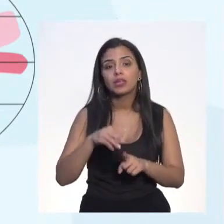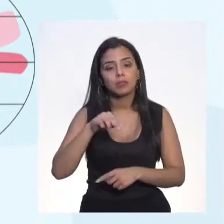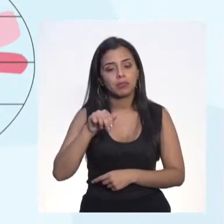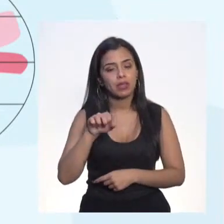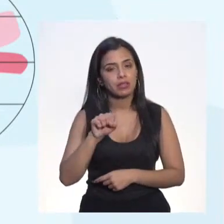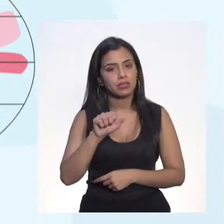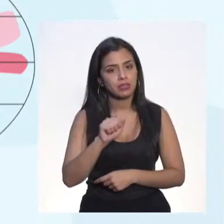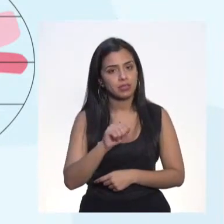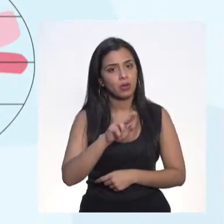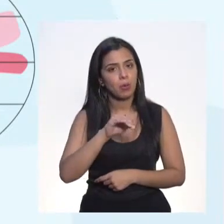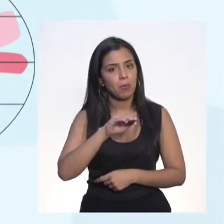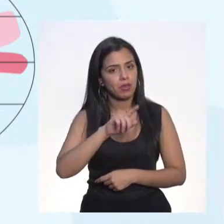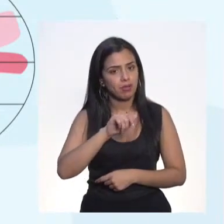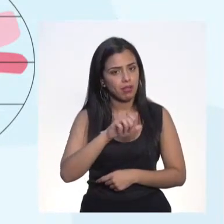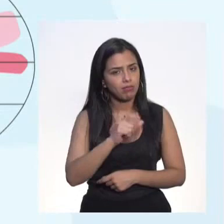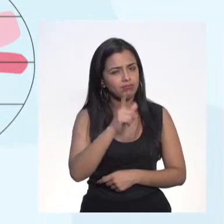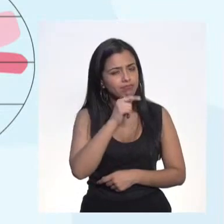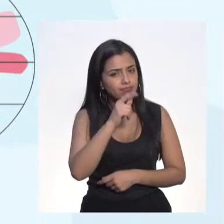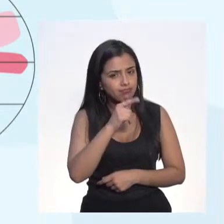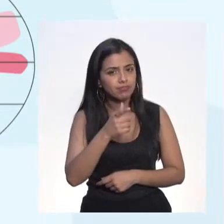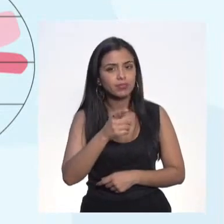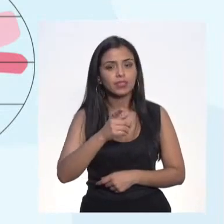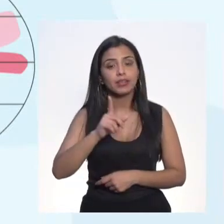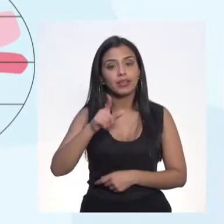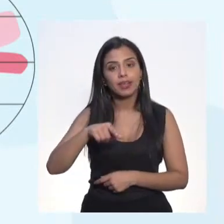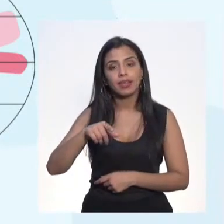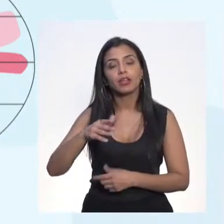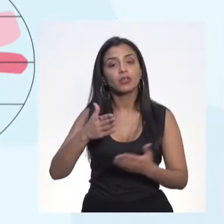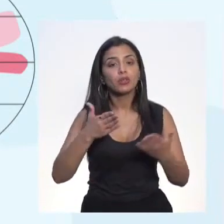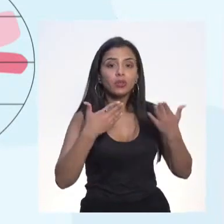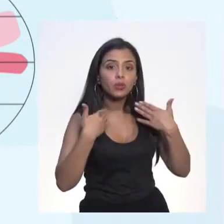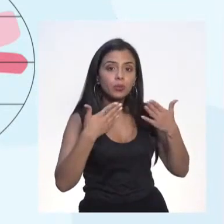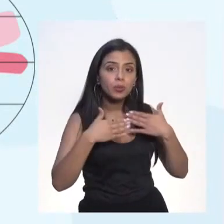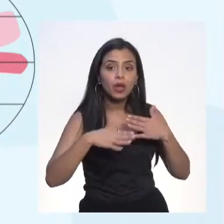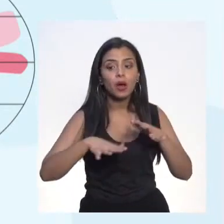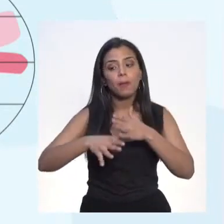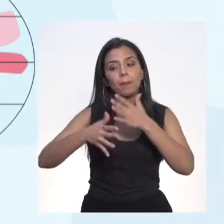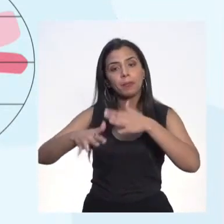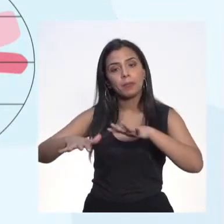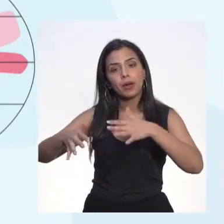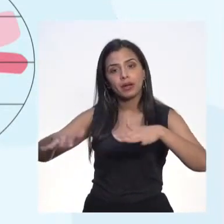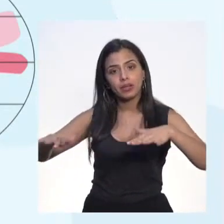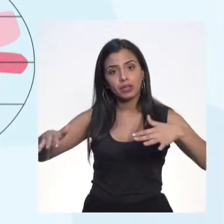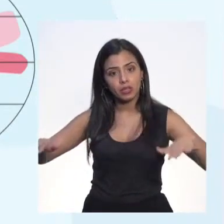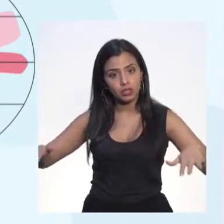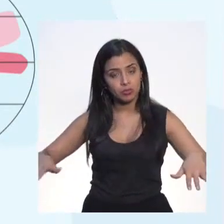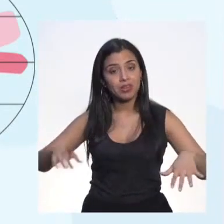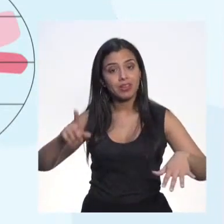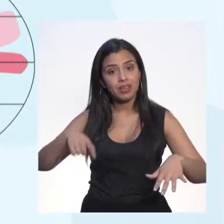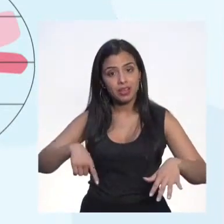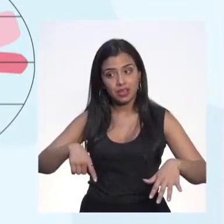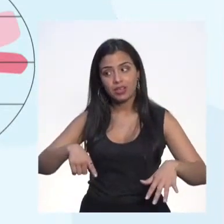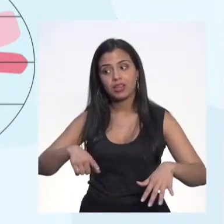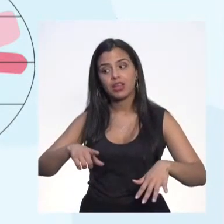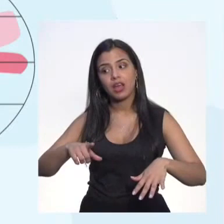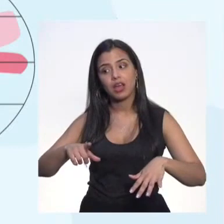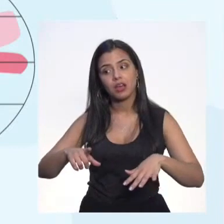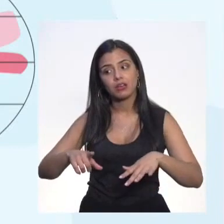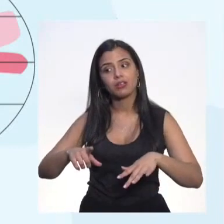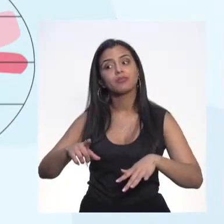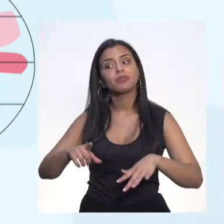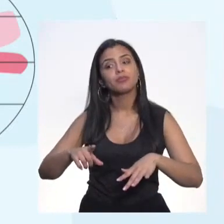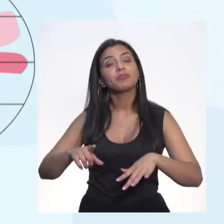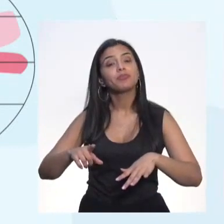tropical, marítima equatorial. Tá? Essa daqui também é uma marítima tropical, então elas são massas úmidas. Nós temos uma